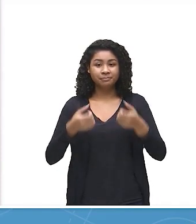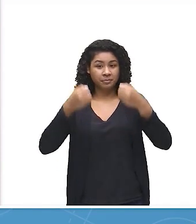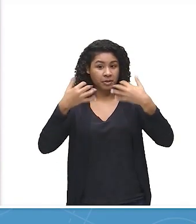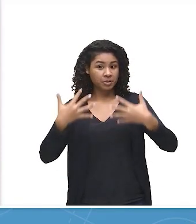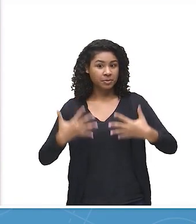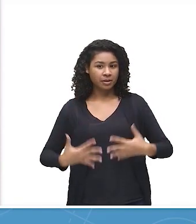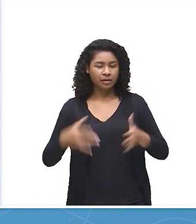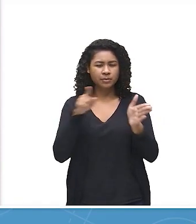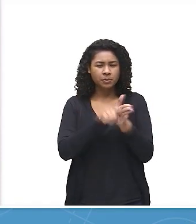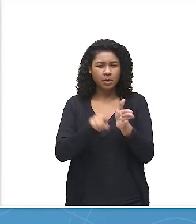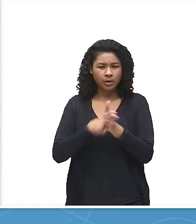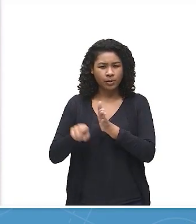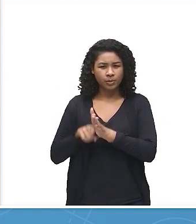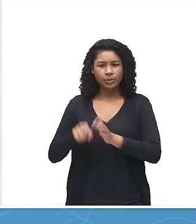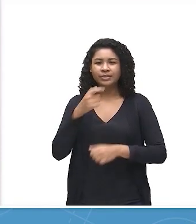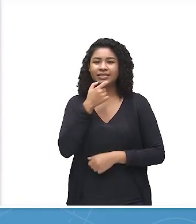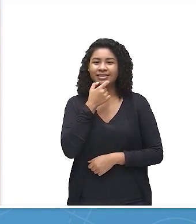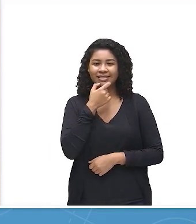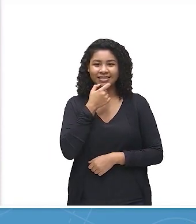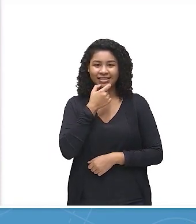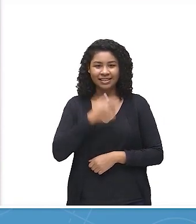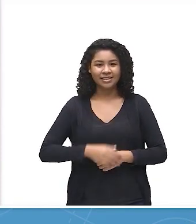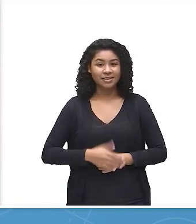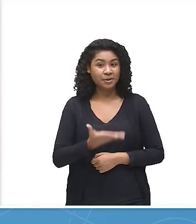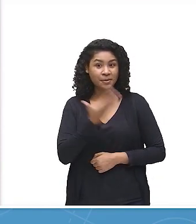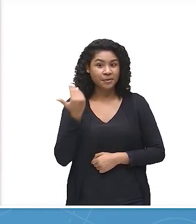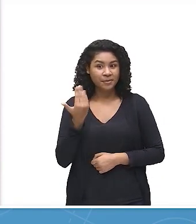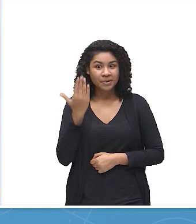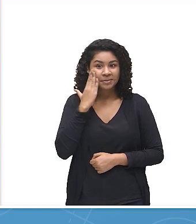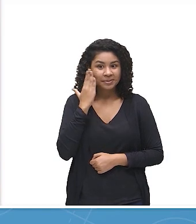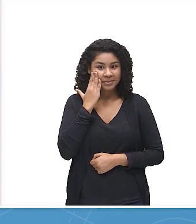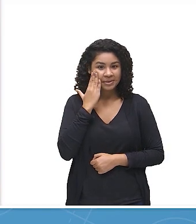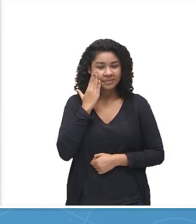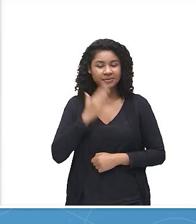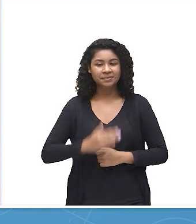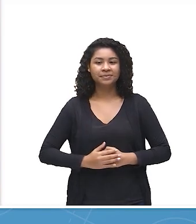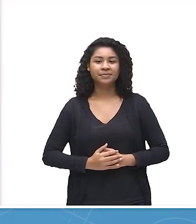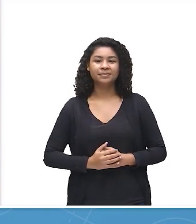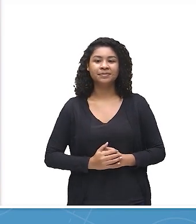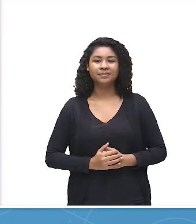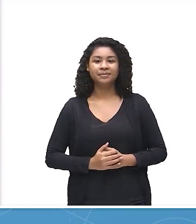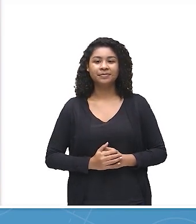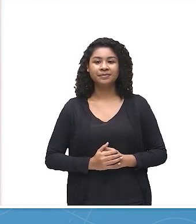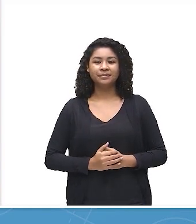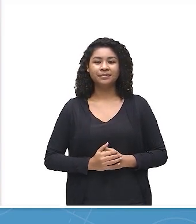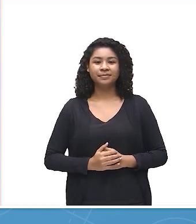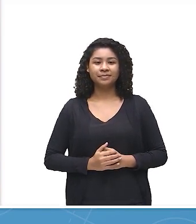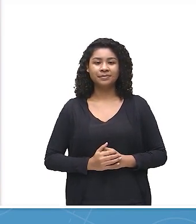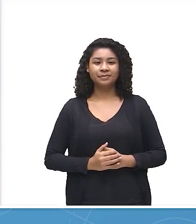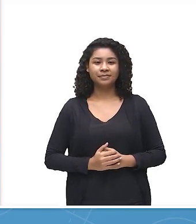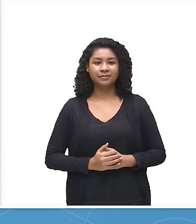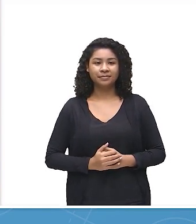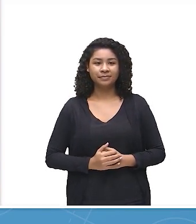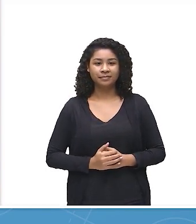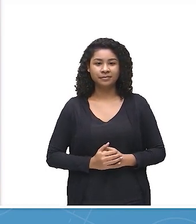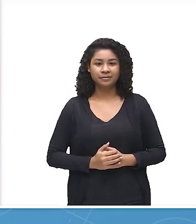aí no seu caderno o seu gabarito, né? Qual foram as questões que vocês acertaram. Agora segue para o componente de língua inglesa.